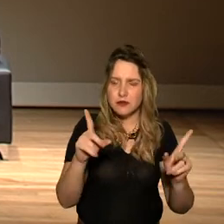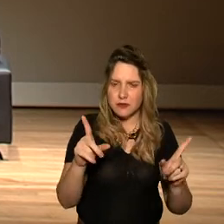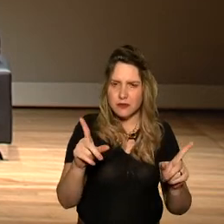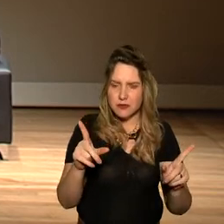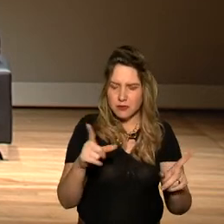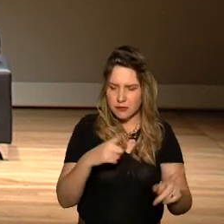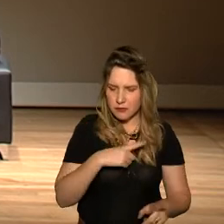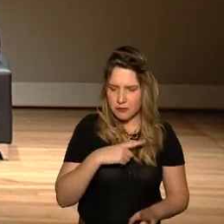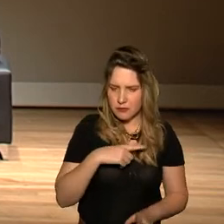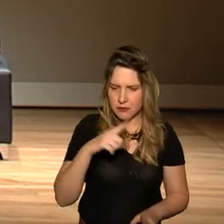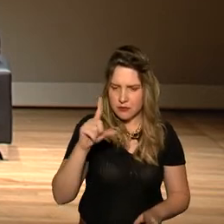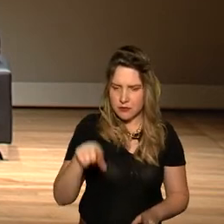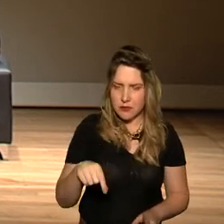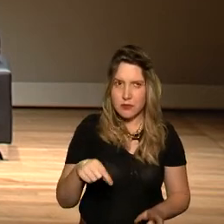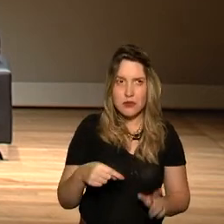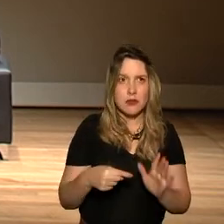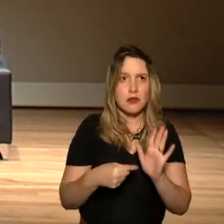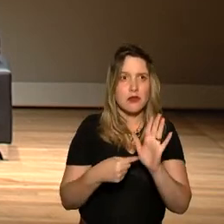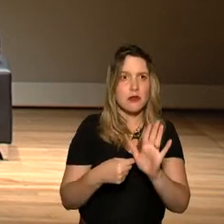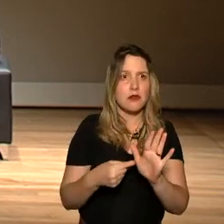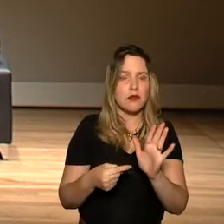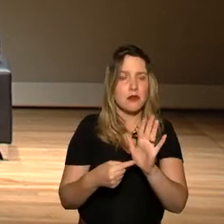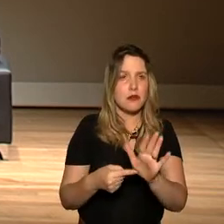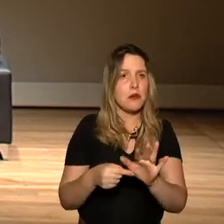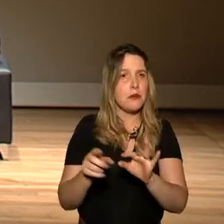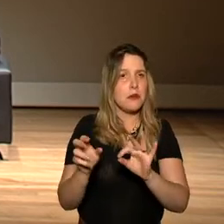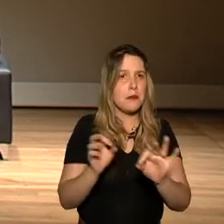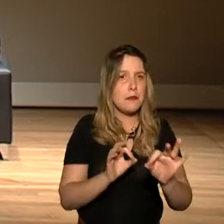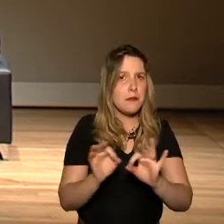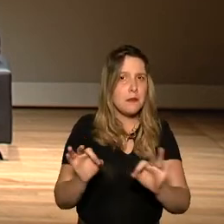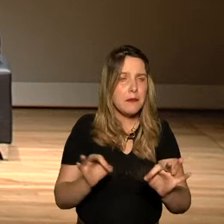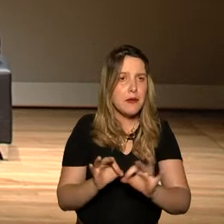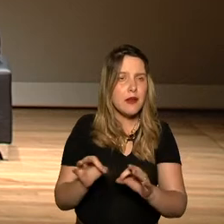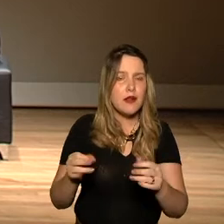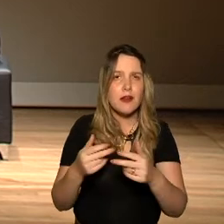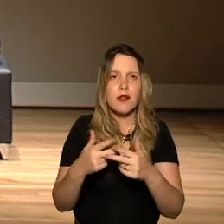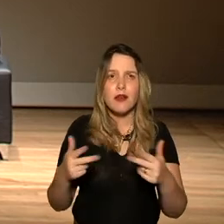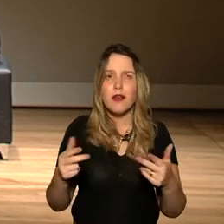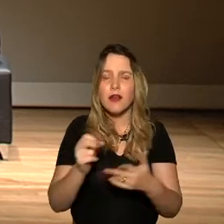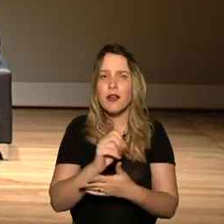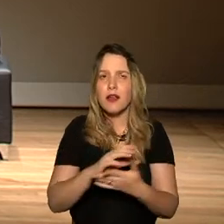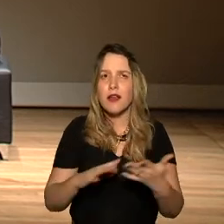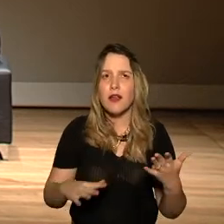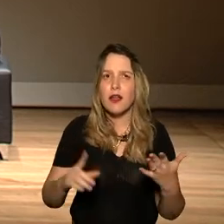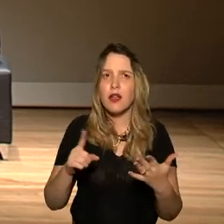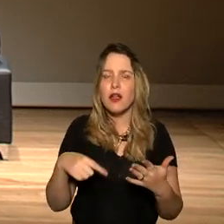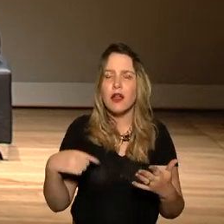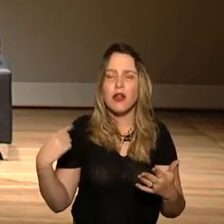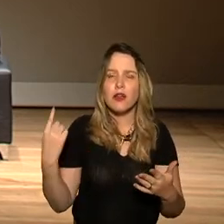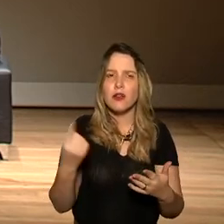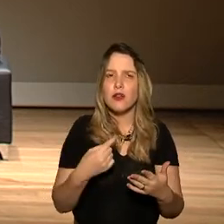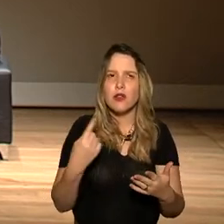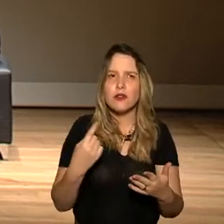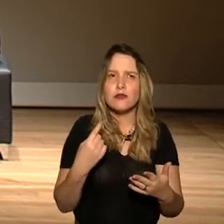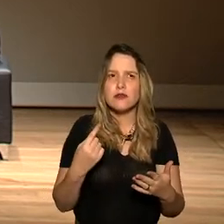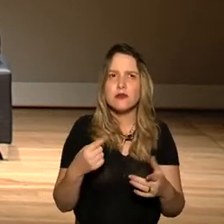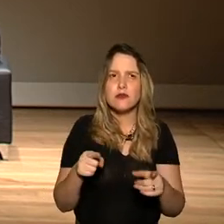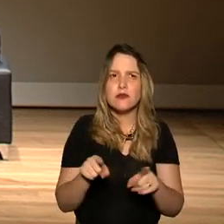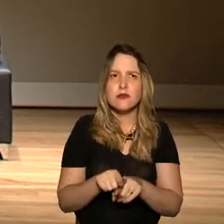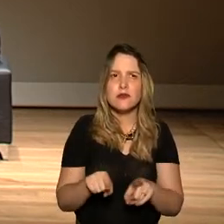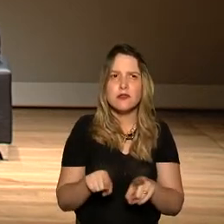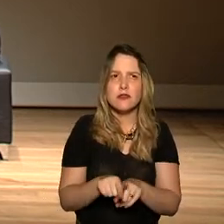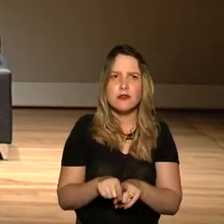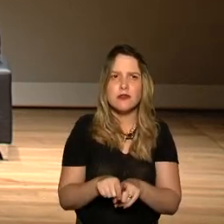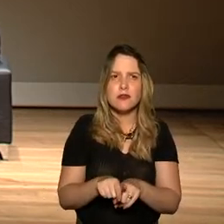não semestre passado eu trouxe uma turma minha aqui para visitar o Sesi para assistir um espetáculo meu do aluno para dou aula em cursos livres né e